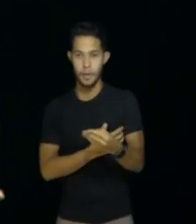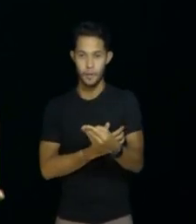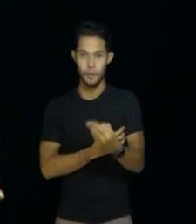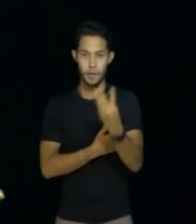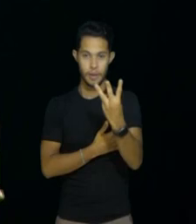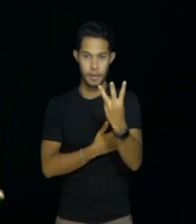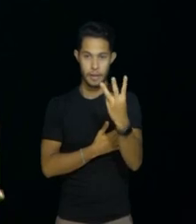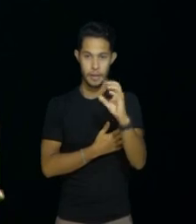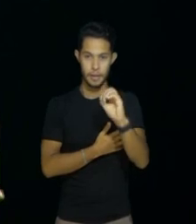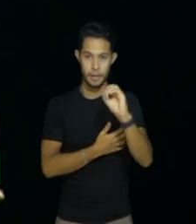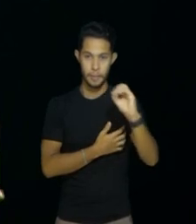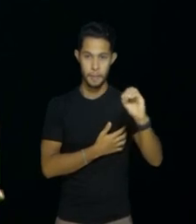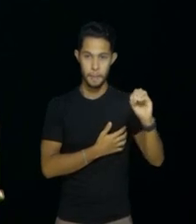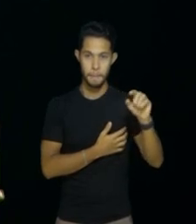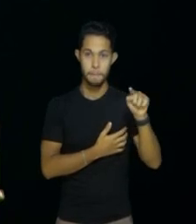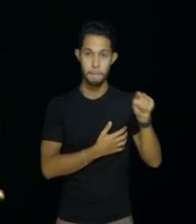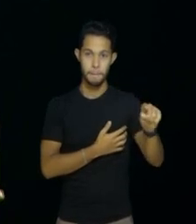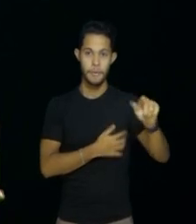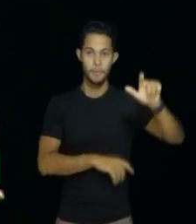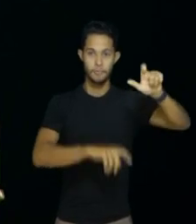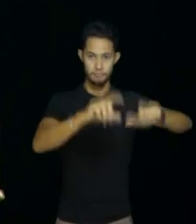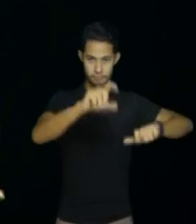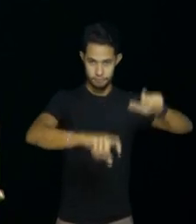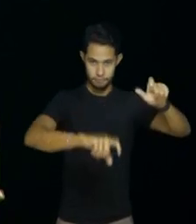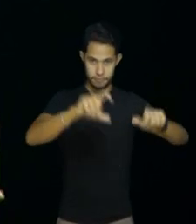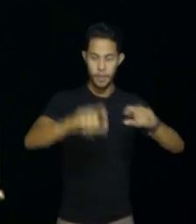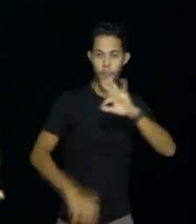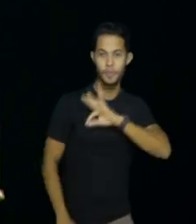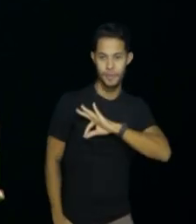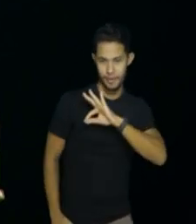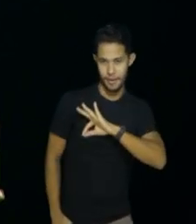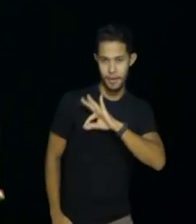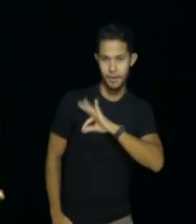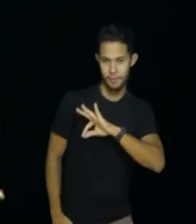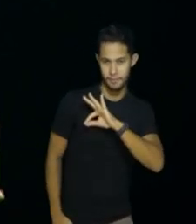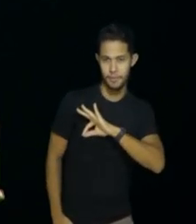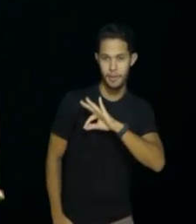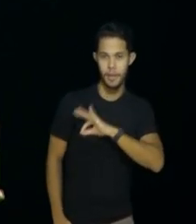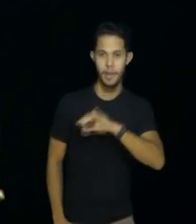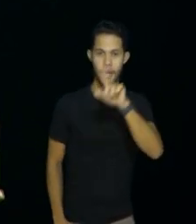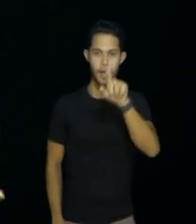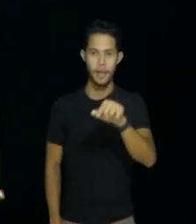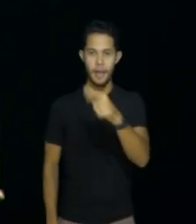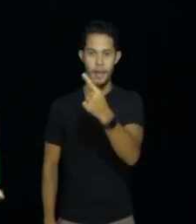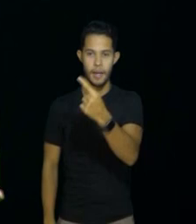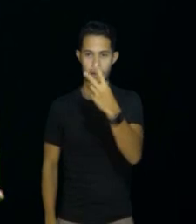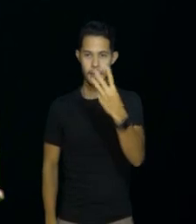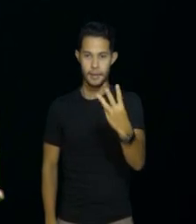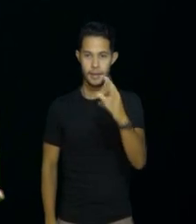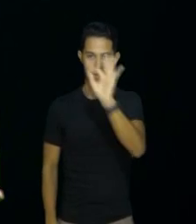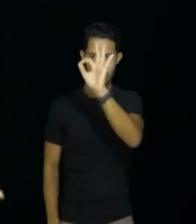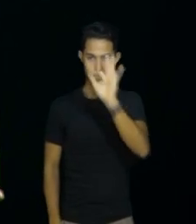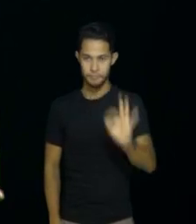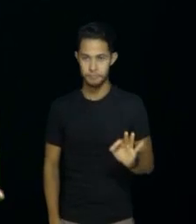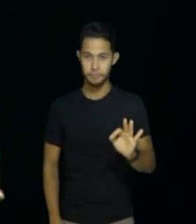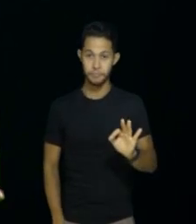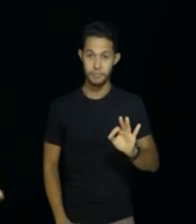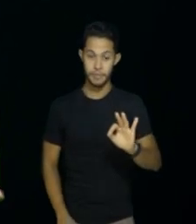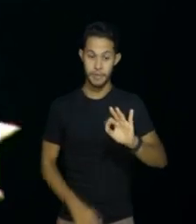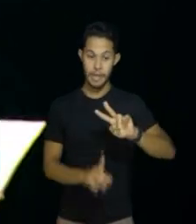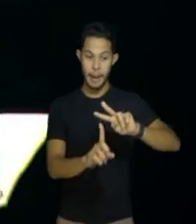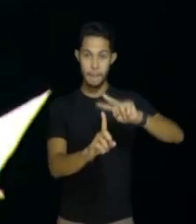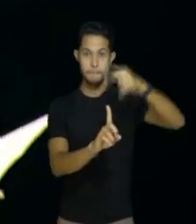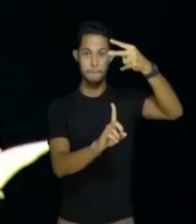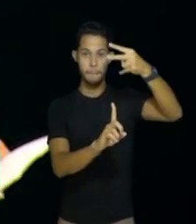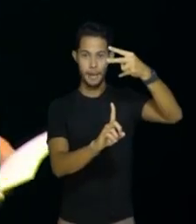dos trabalhadores nesses setores é 13% maior dos setores que não são